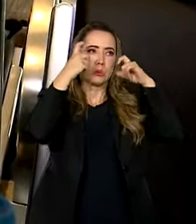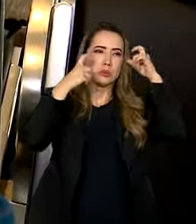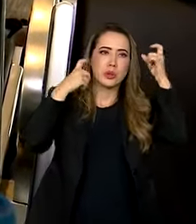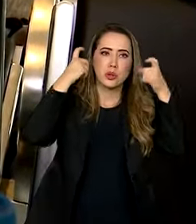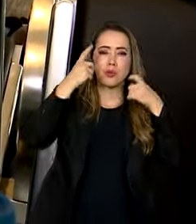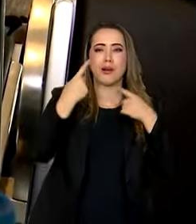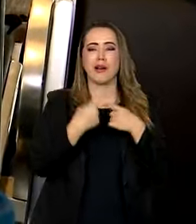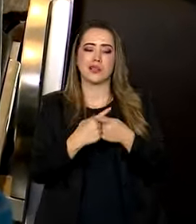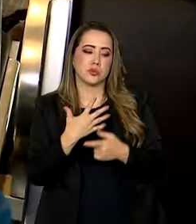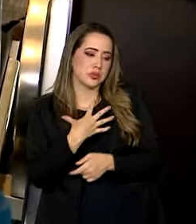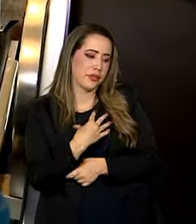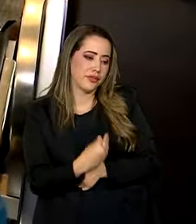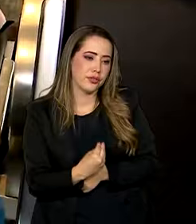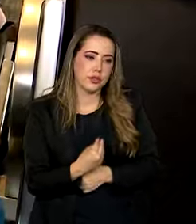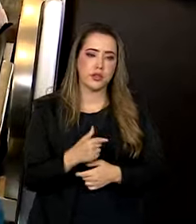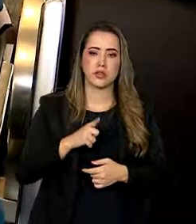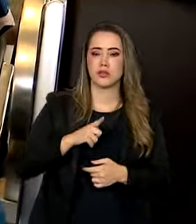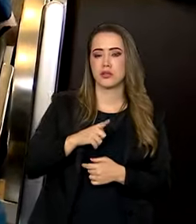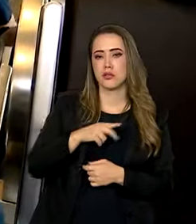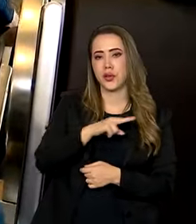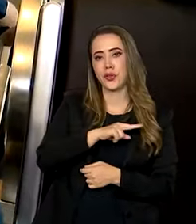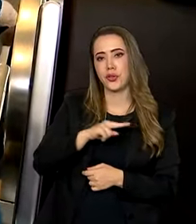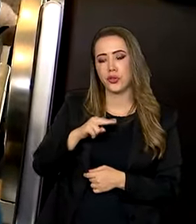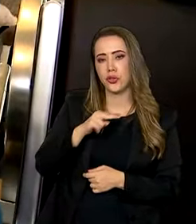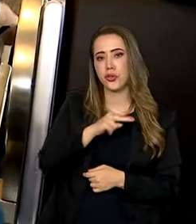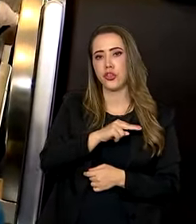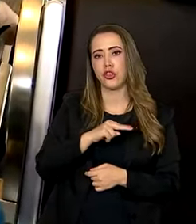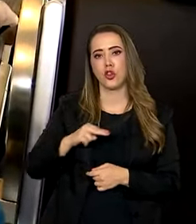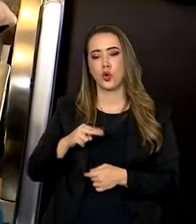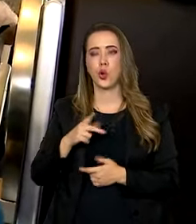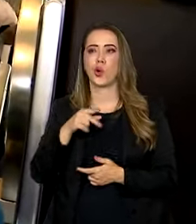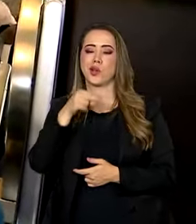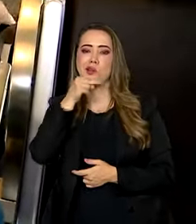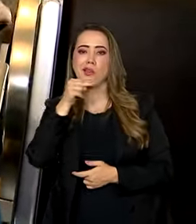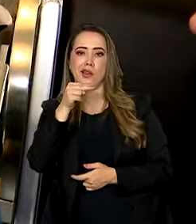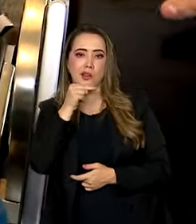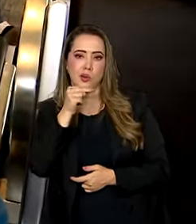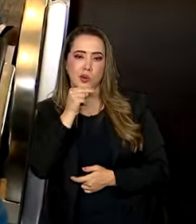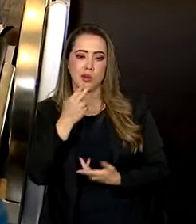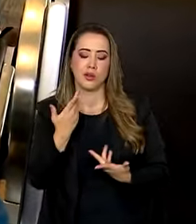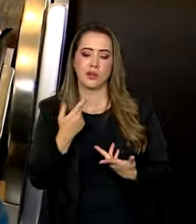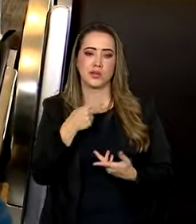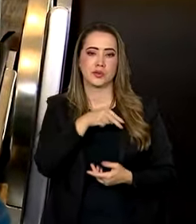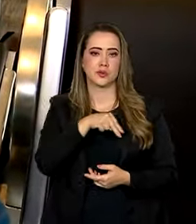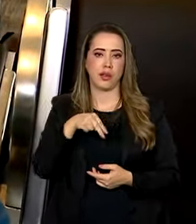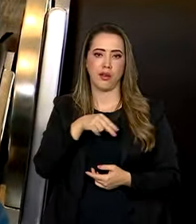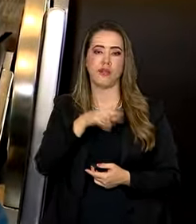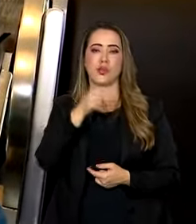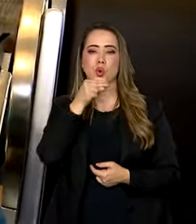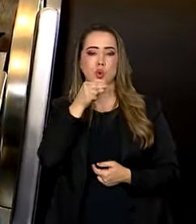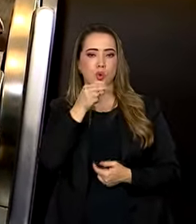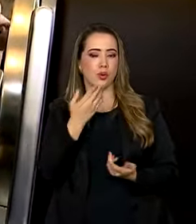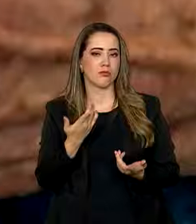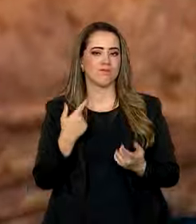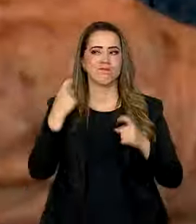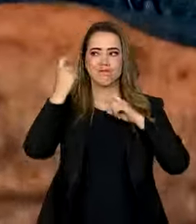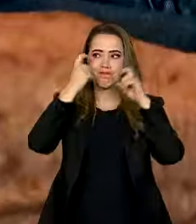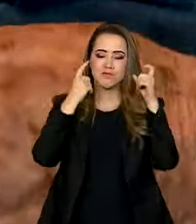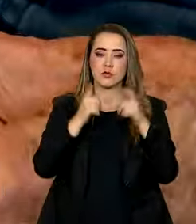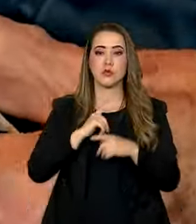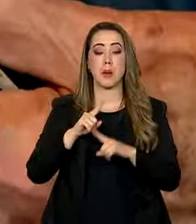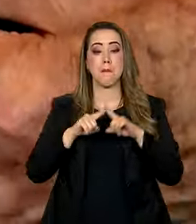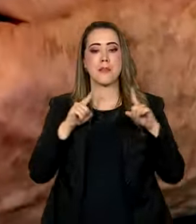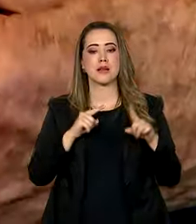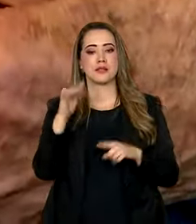tem filhos, que tem noras, que tem netos. Então, sempre aquela preocupação.